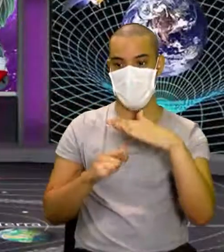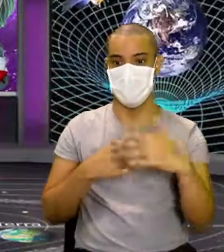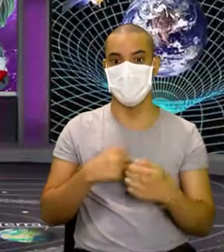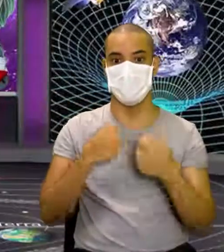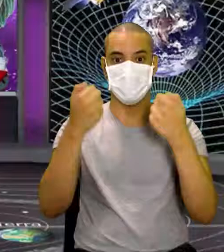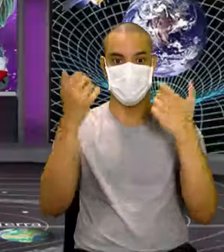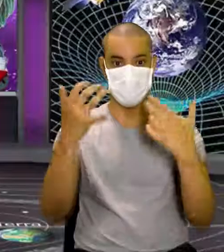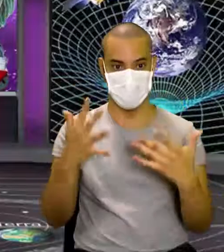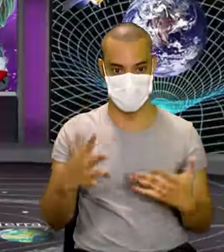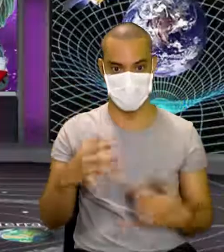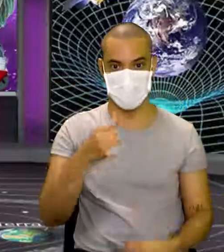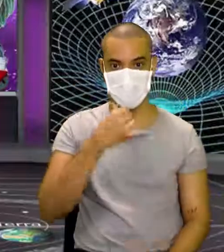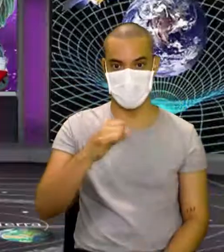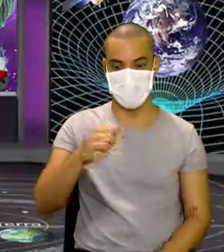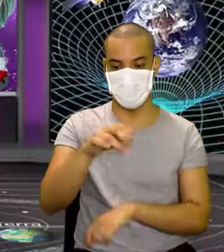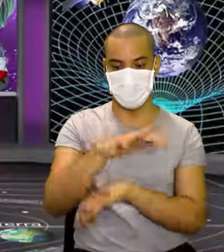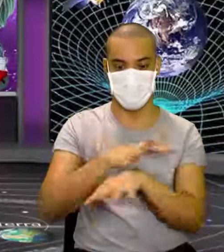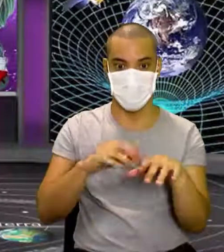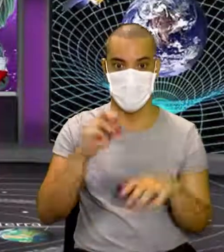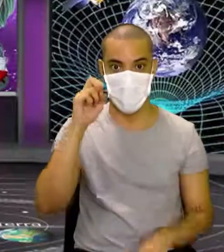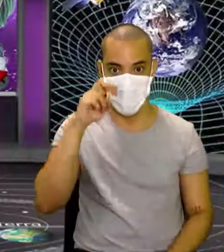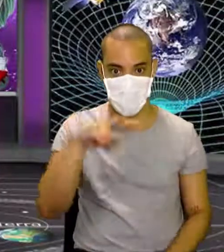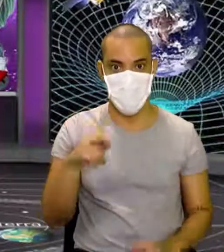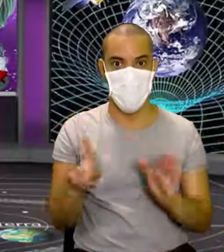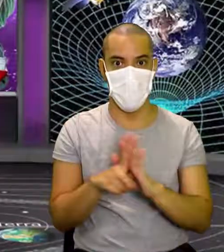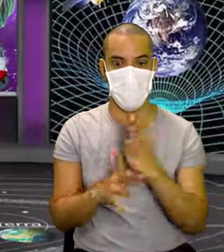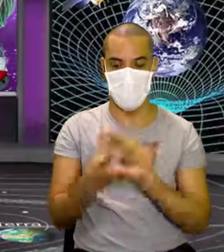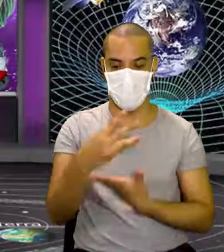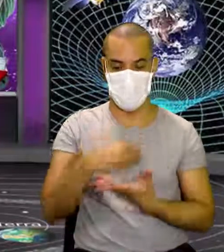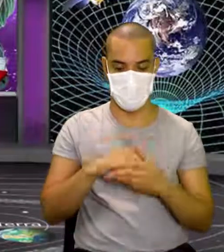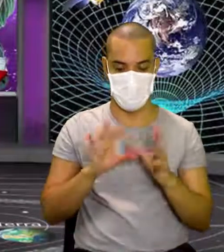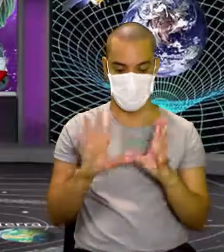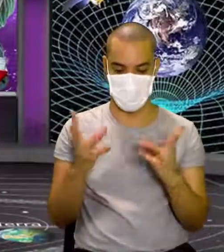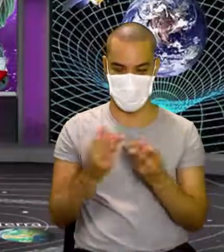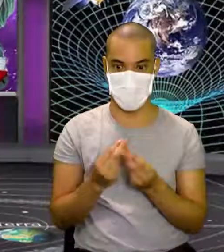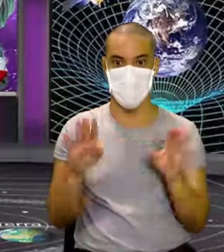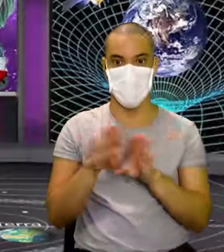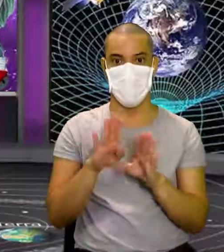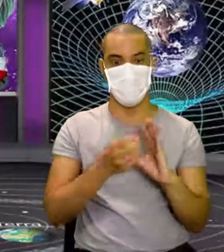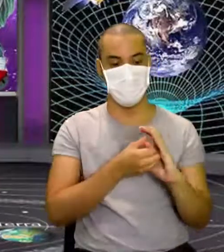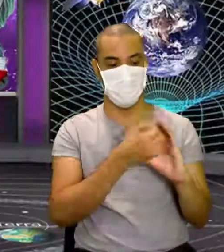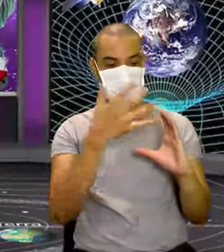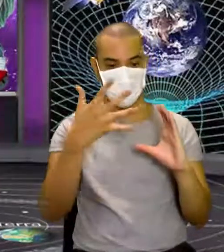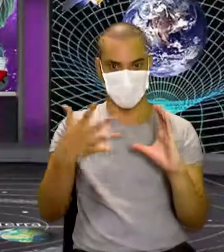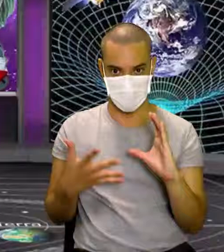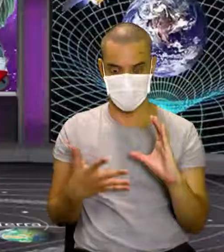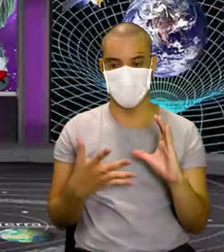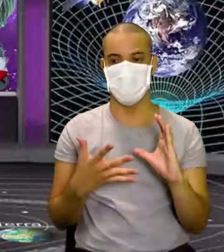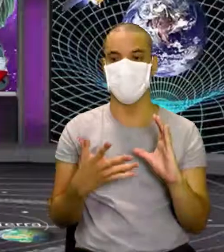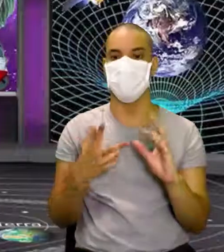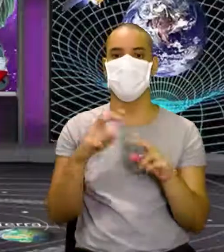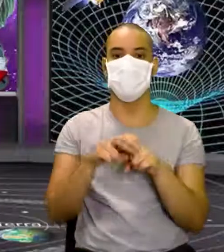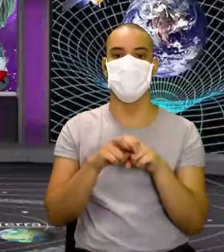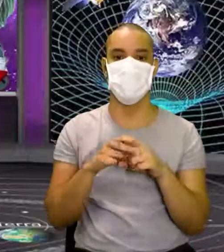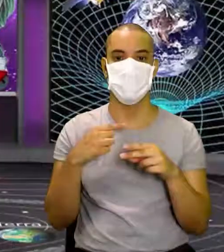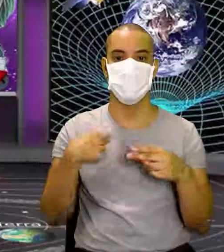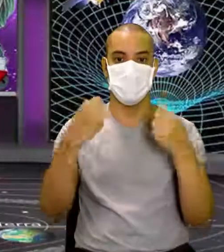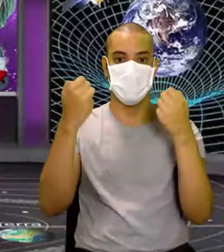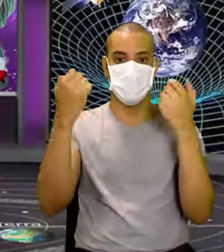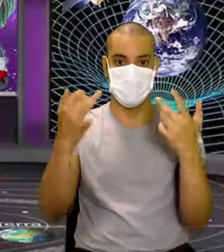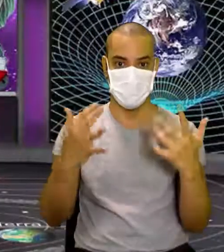campo elétrico, nós vimos as propriedades do campo elétrico e também as características. Já que nós falamos que as